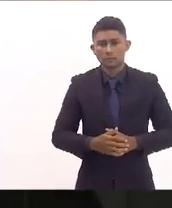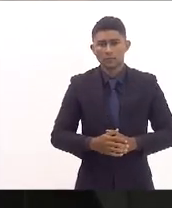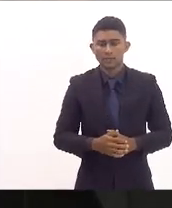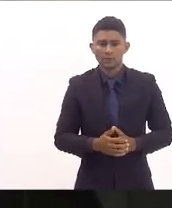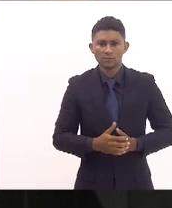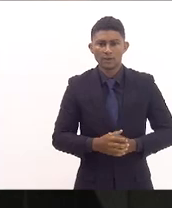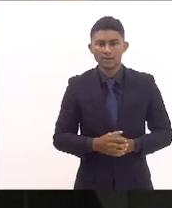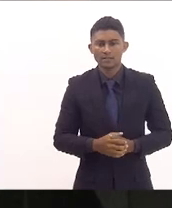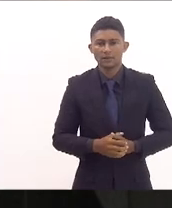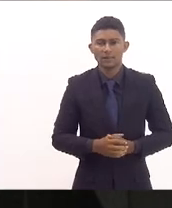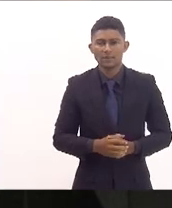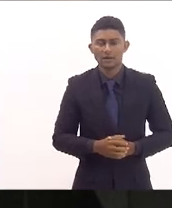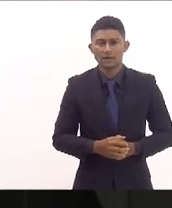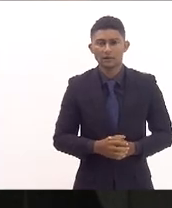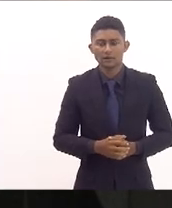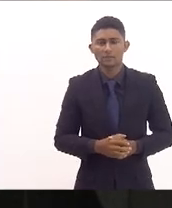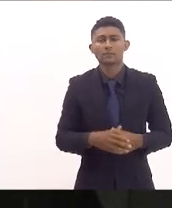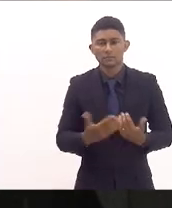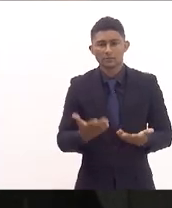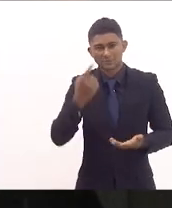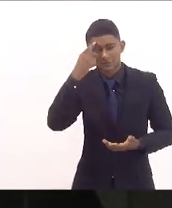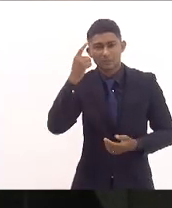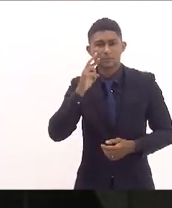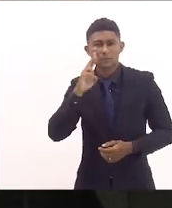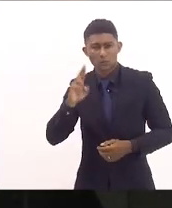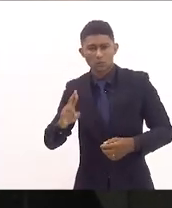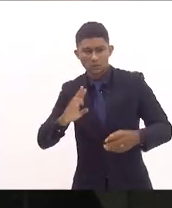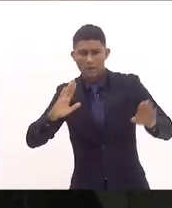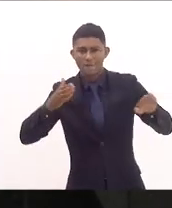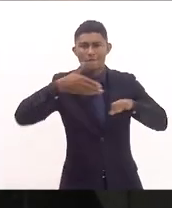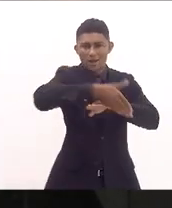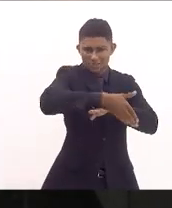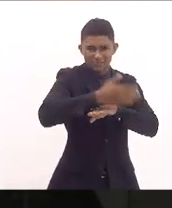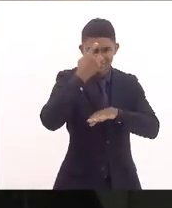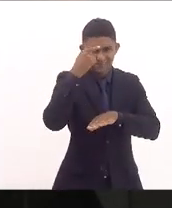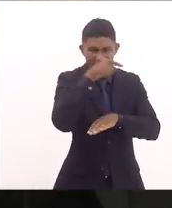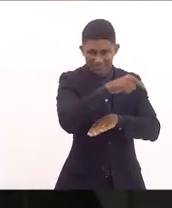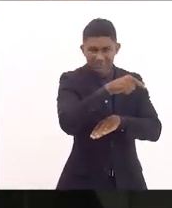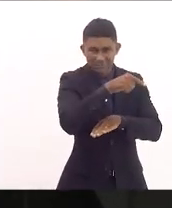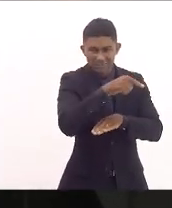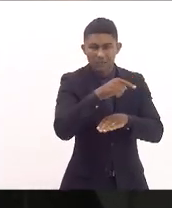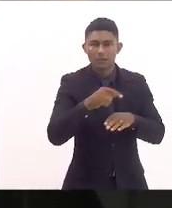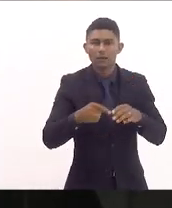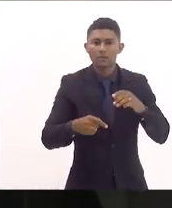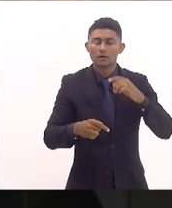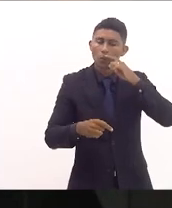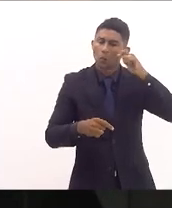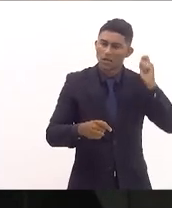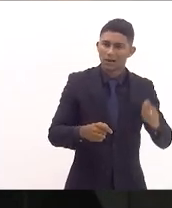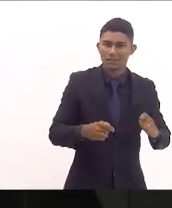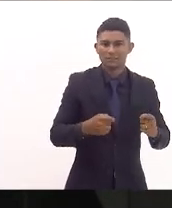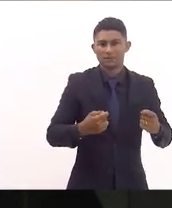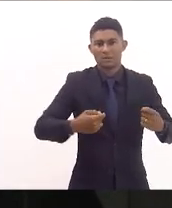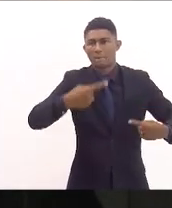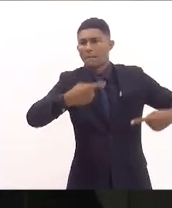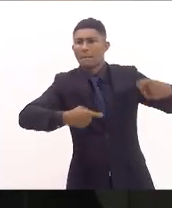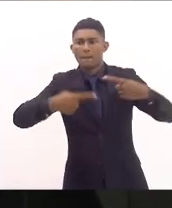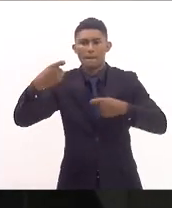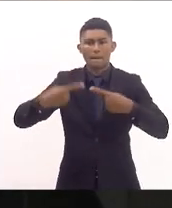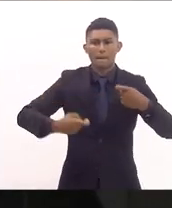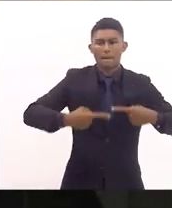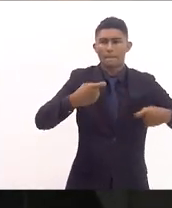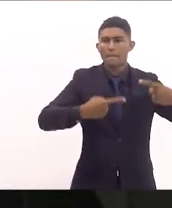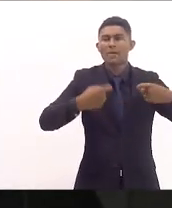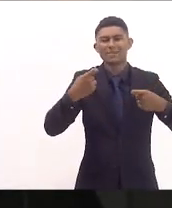que invadiu a Ucrânia e provocando uma guerra sem presente